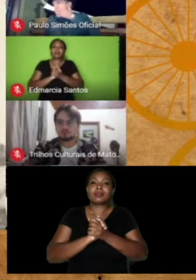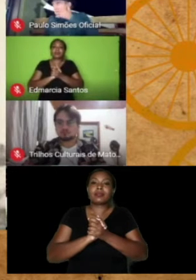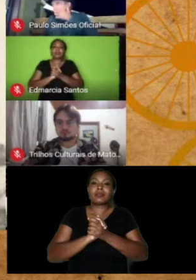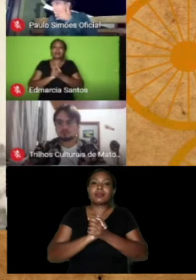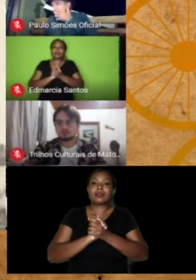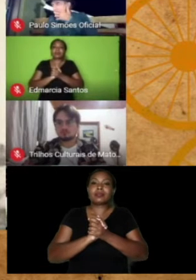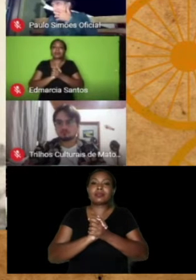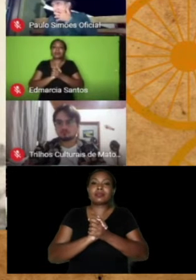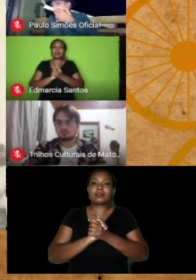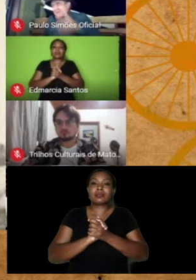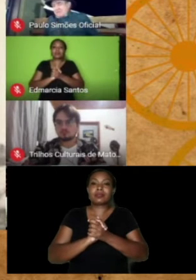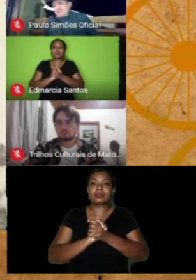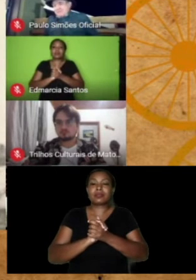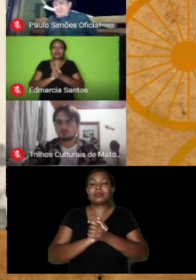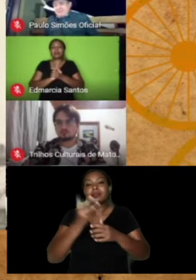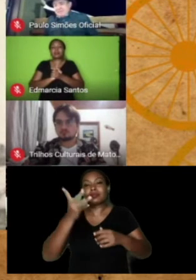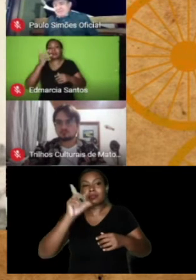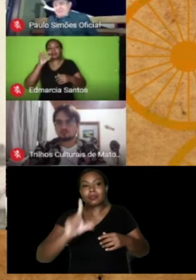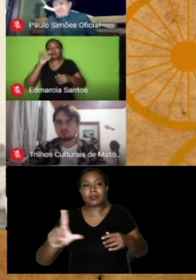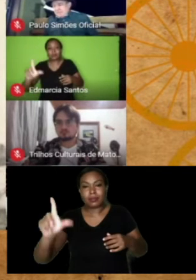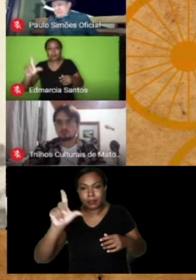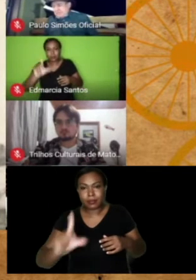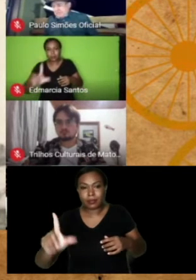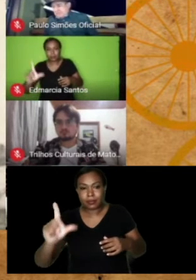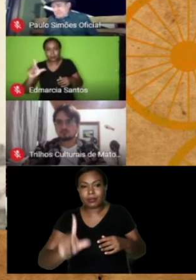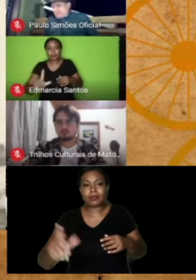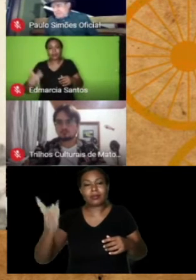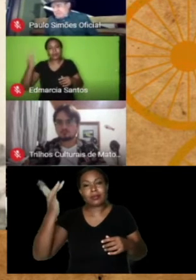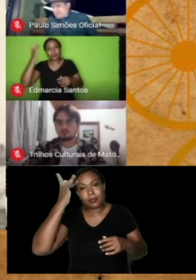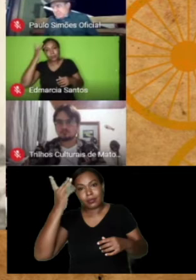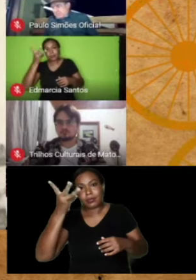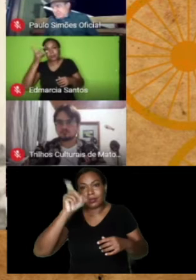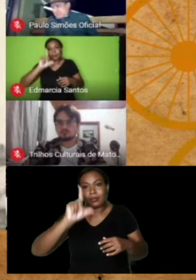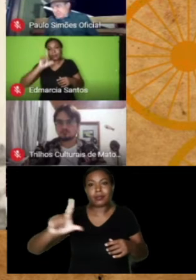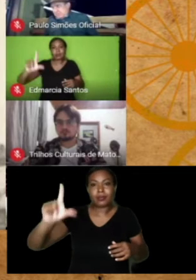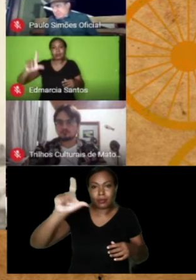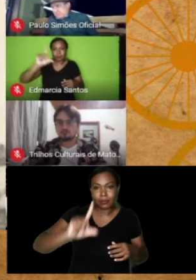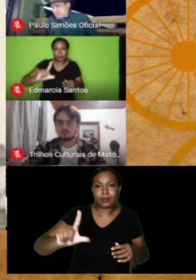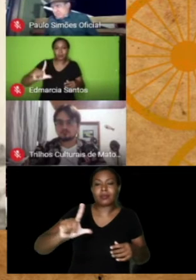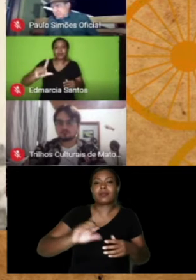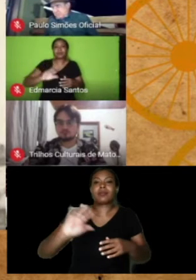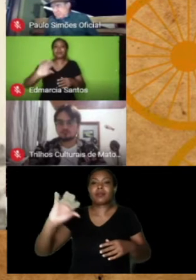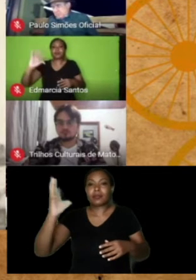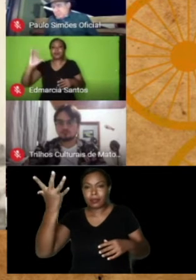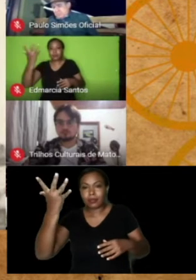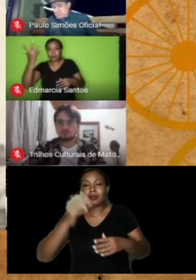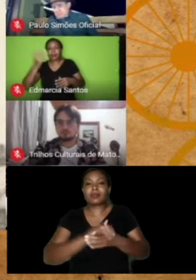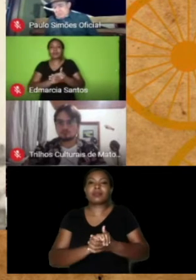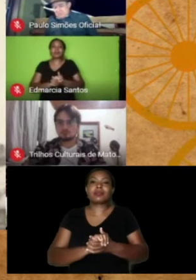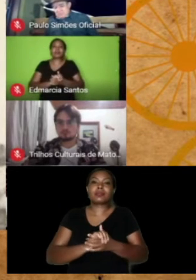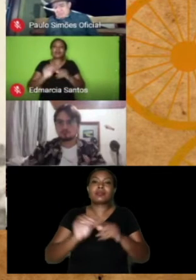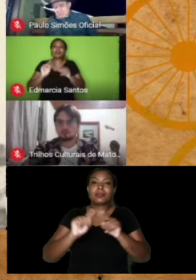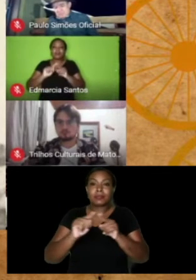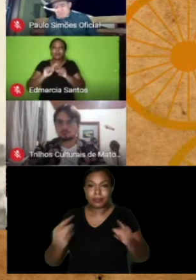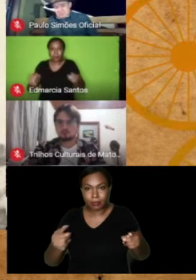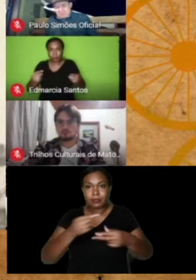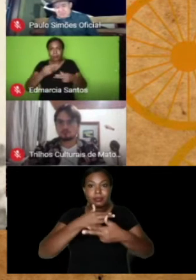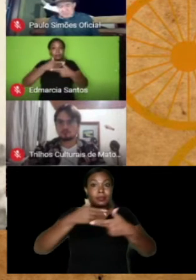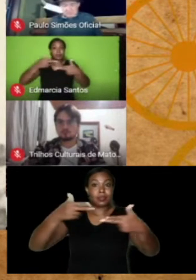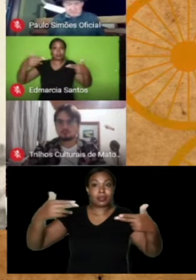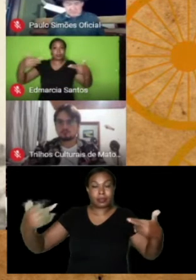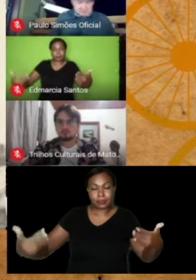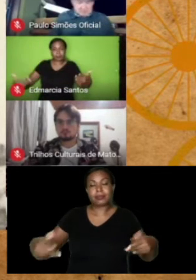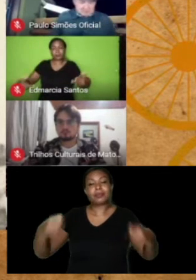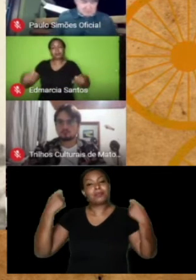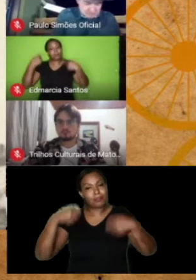para fazer aqui em Três Lagoas. Eu acho que Três Lagoas ganhou muito na última gestão, mas muita coisa tem que ser